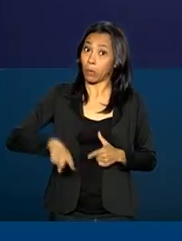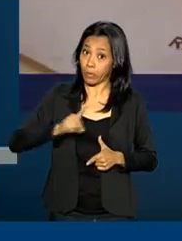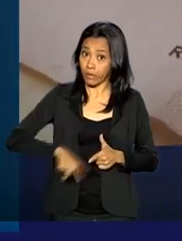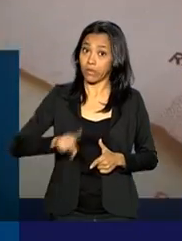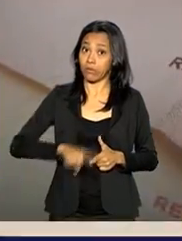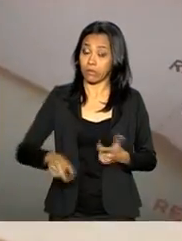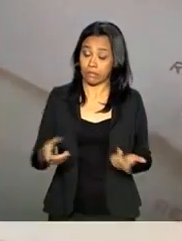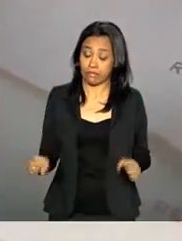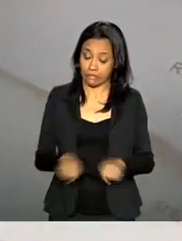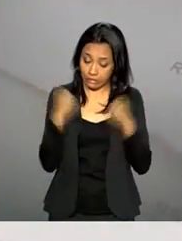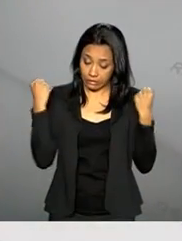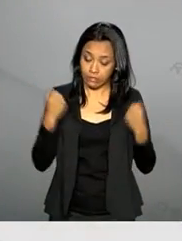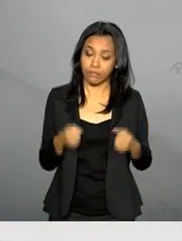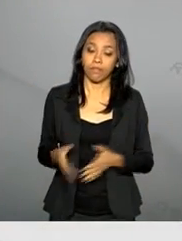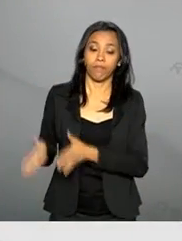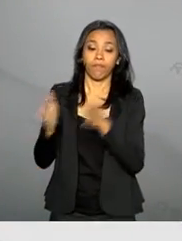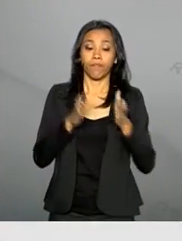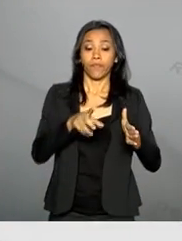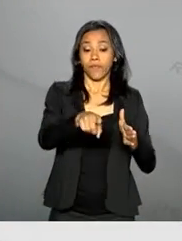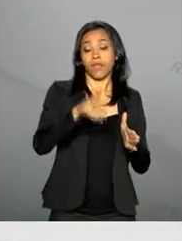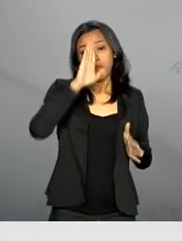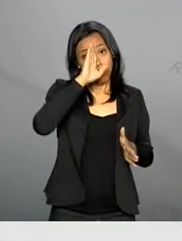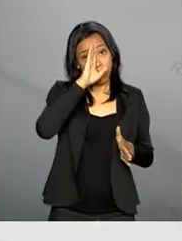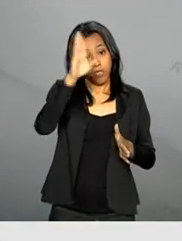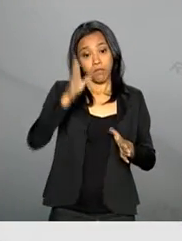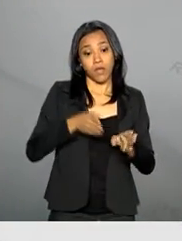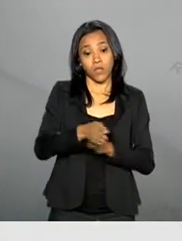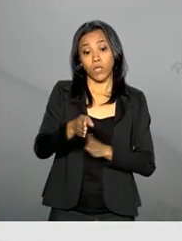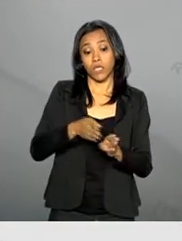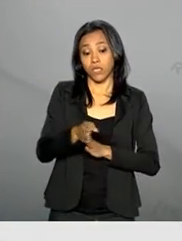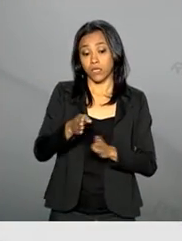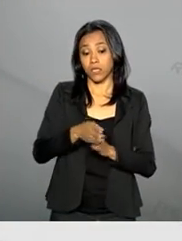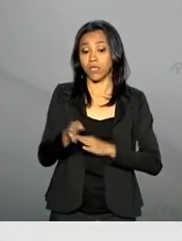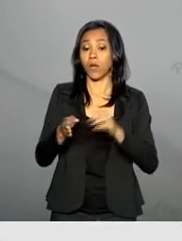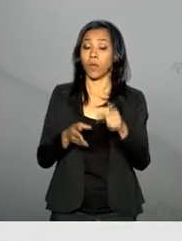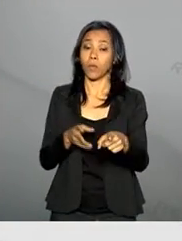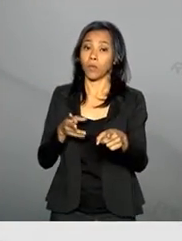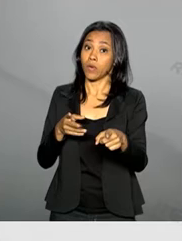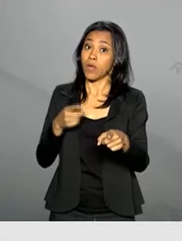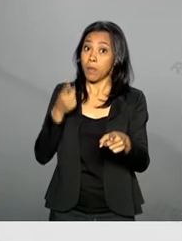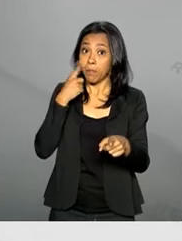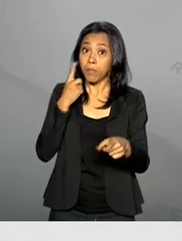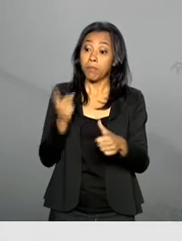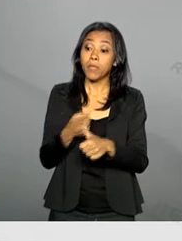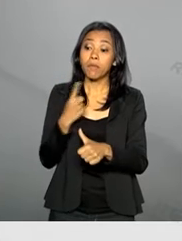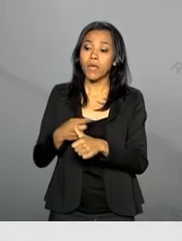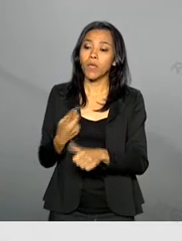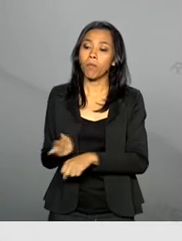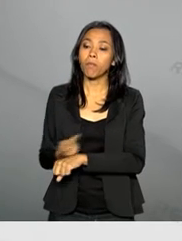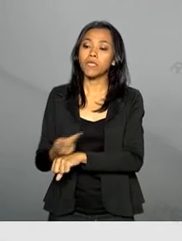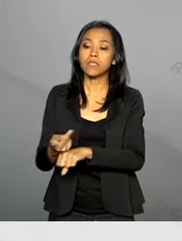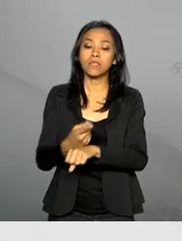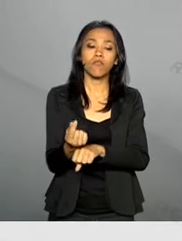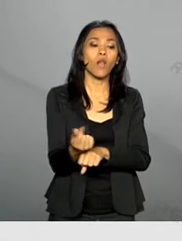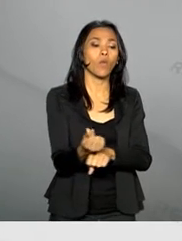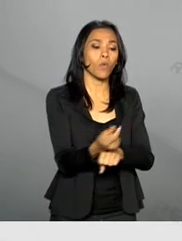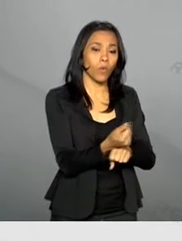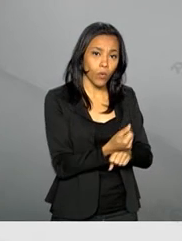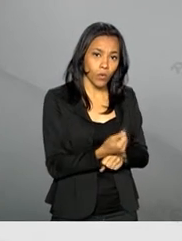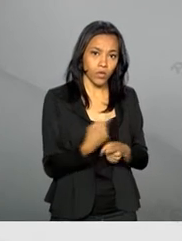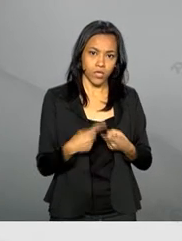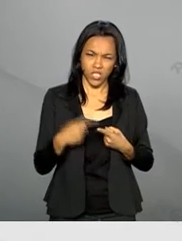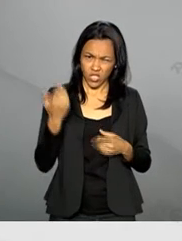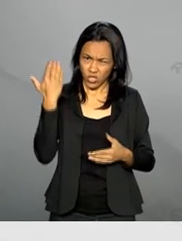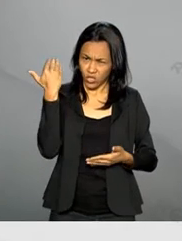procon alerta para alguns cuidados fundamentais pesquise sempre o preço antes da promoção começar e desconfie descontos muito